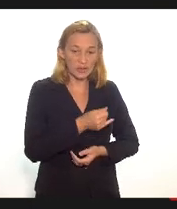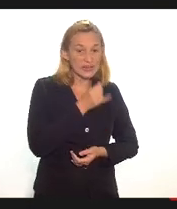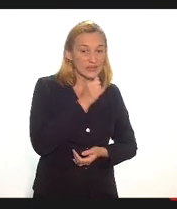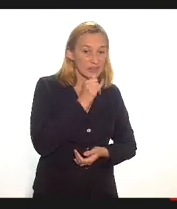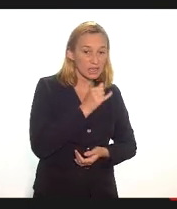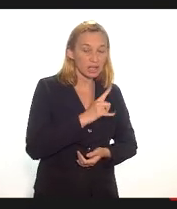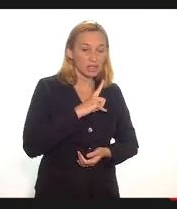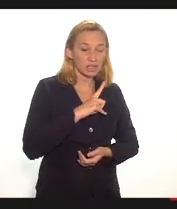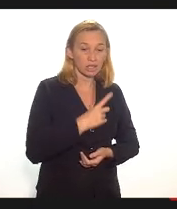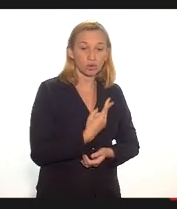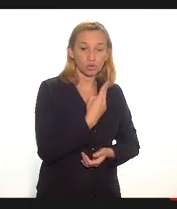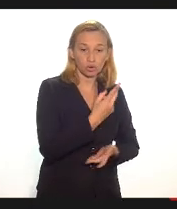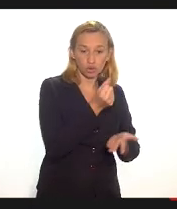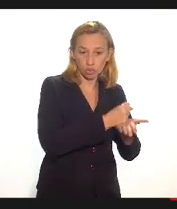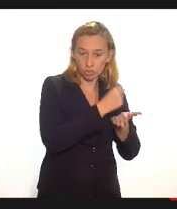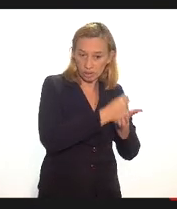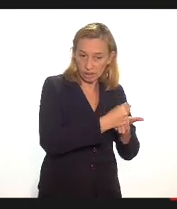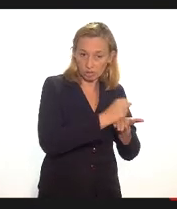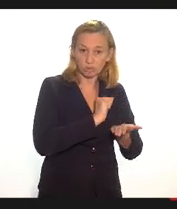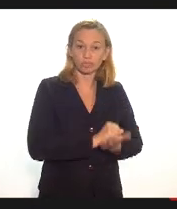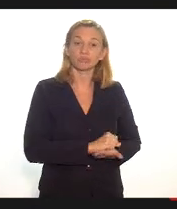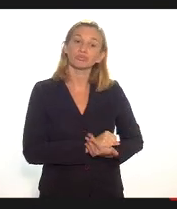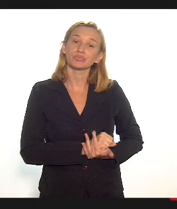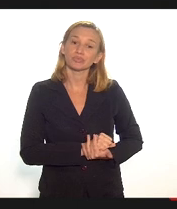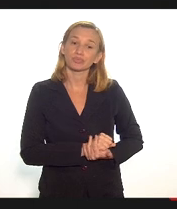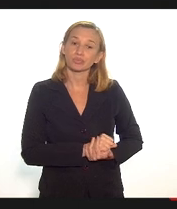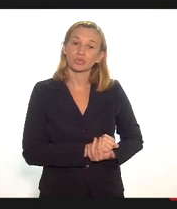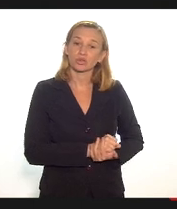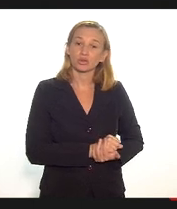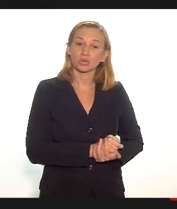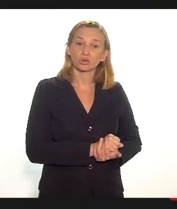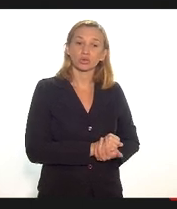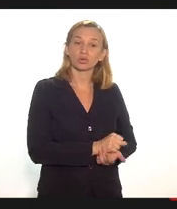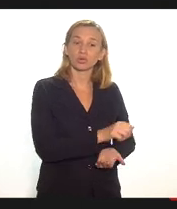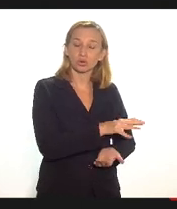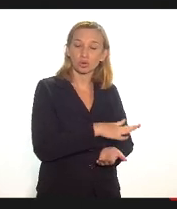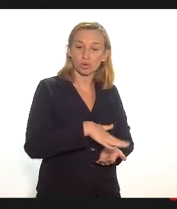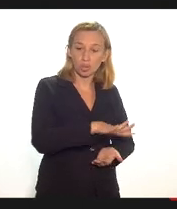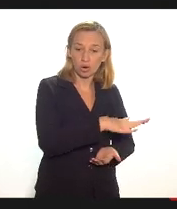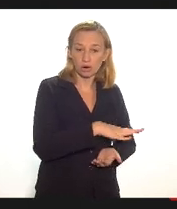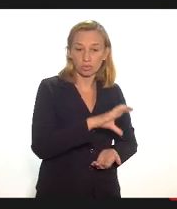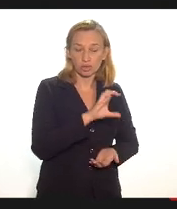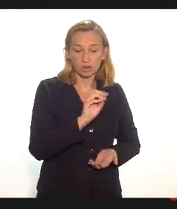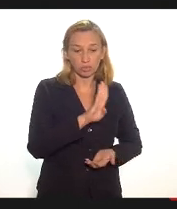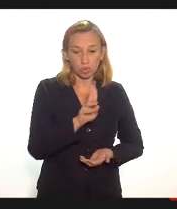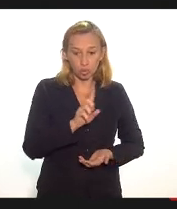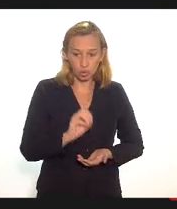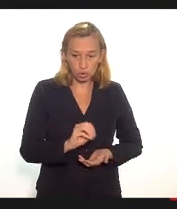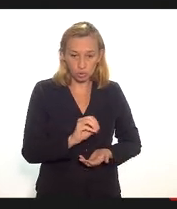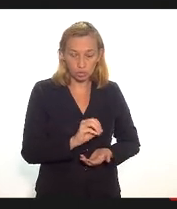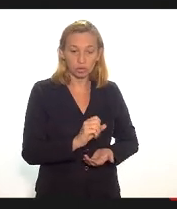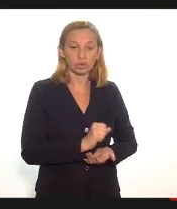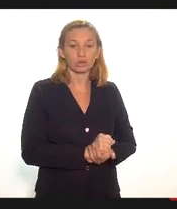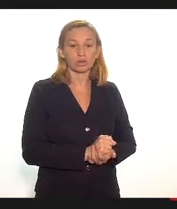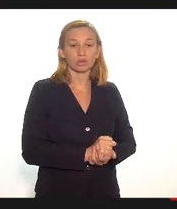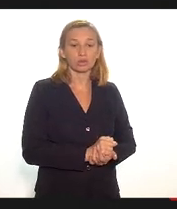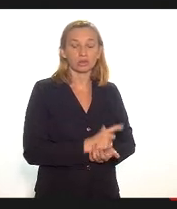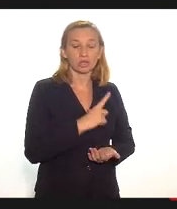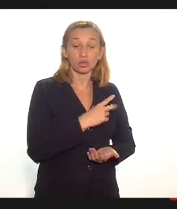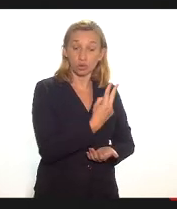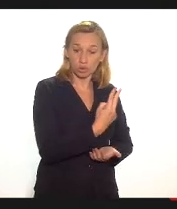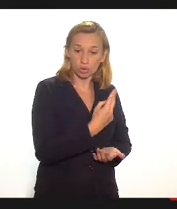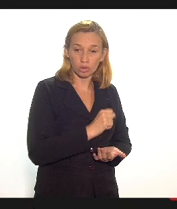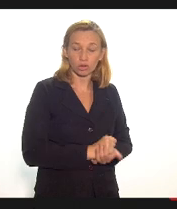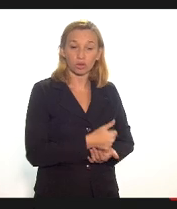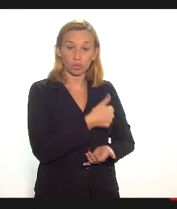tenho dois contratos. O campo de Búzios tem essa especificidade, porque